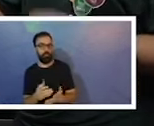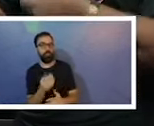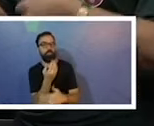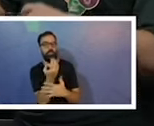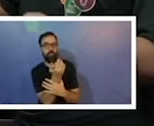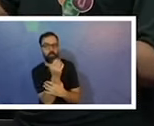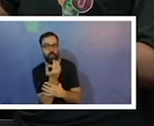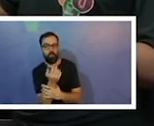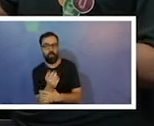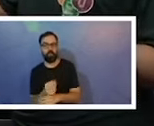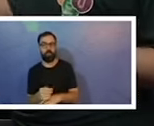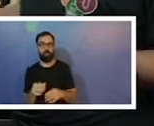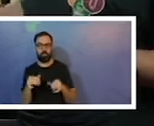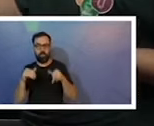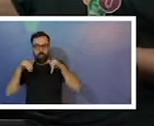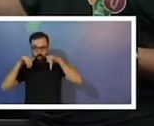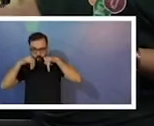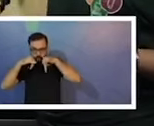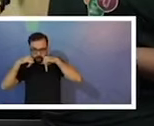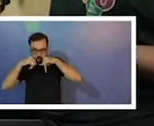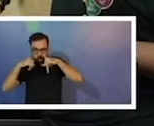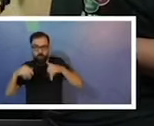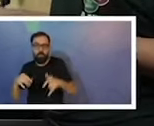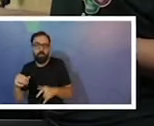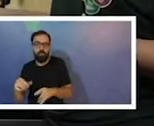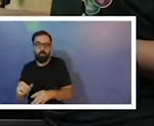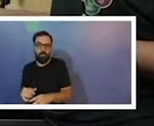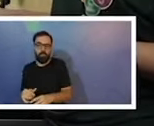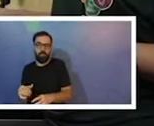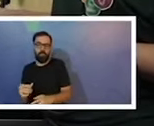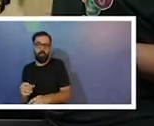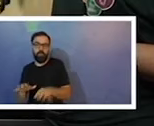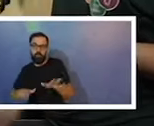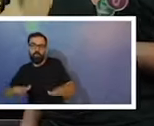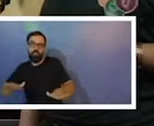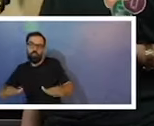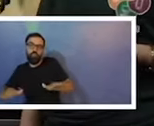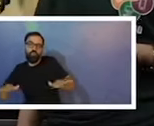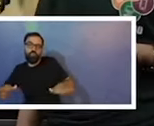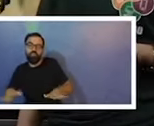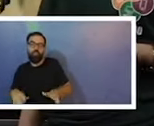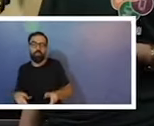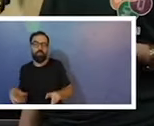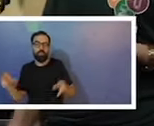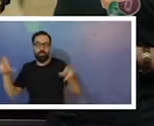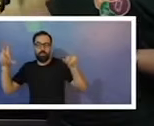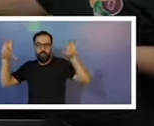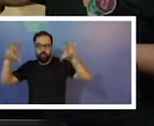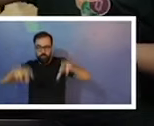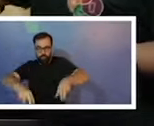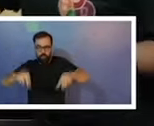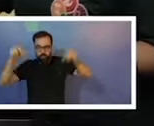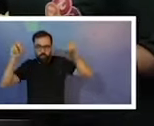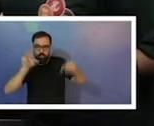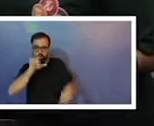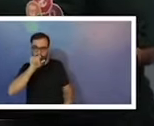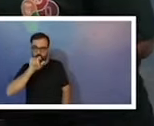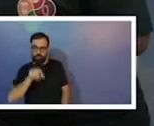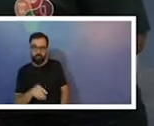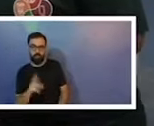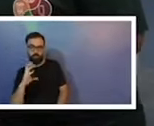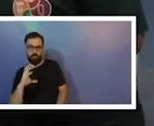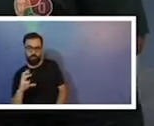besouro. Quem come o besouro? O lagarto. E quem come o lagarto? Gavião. Letra